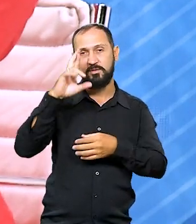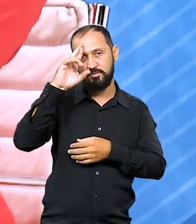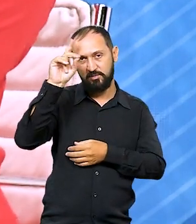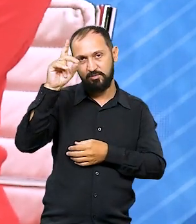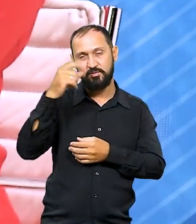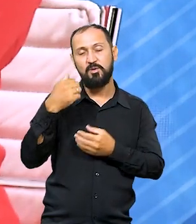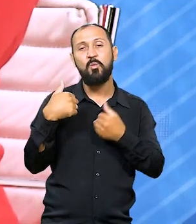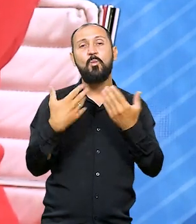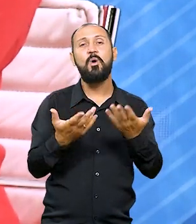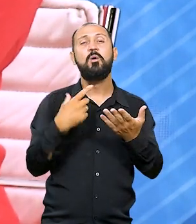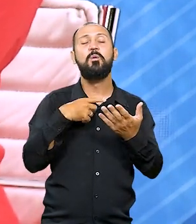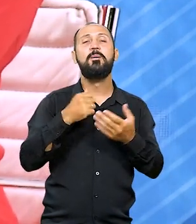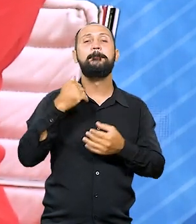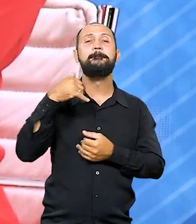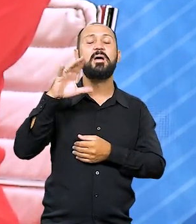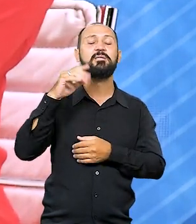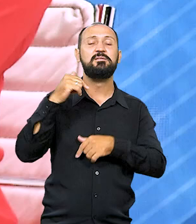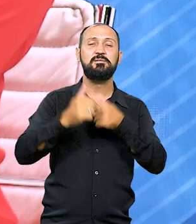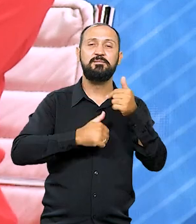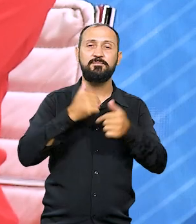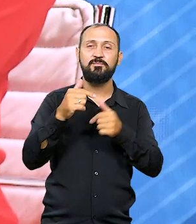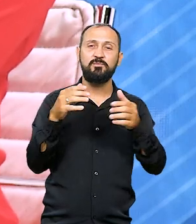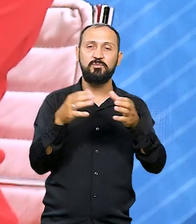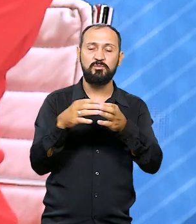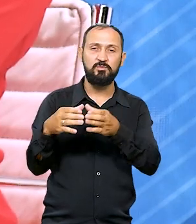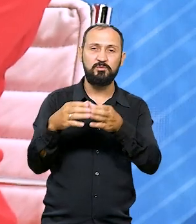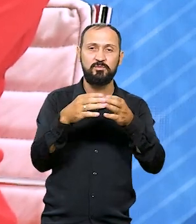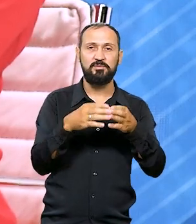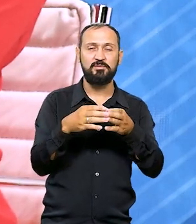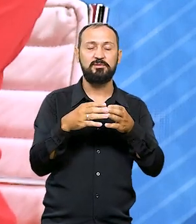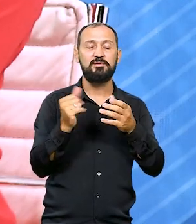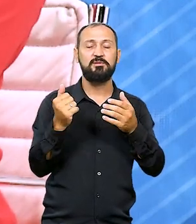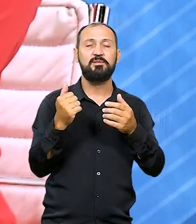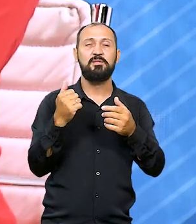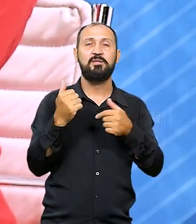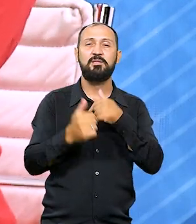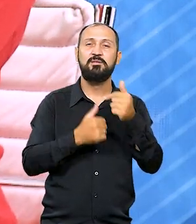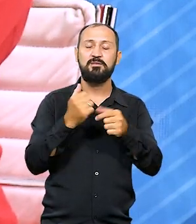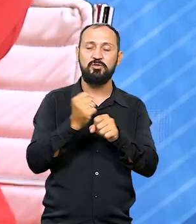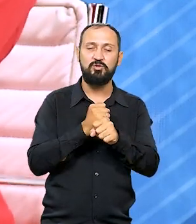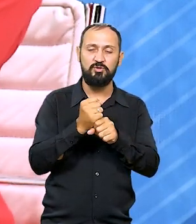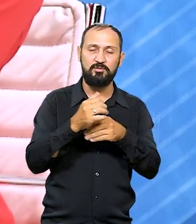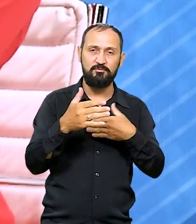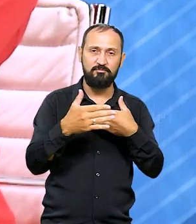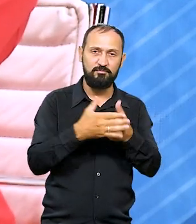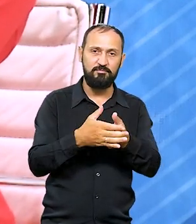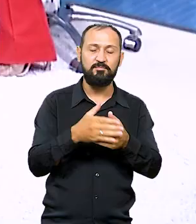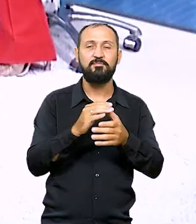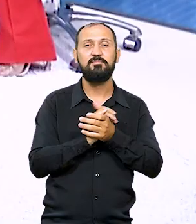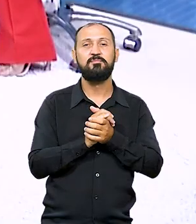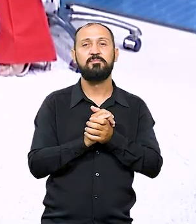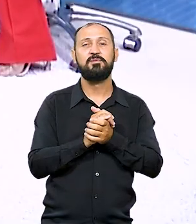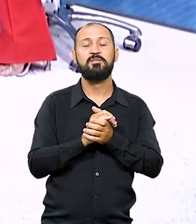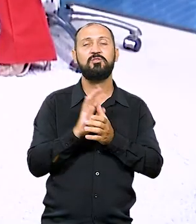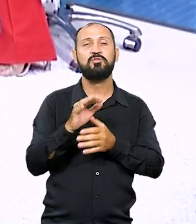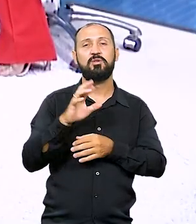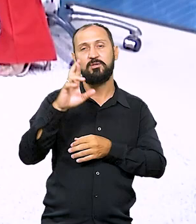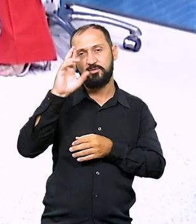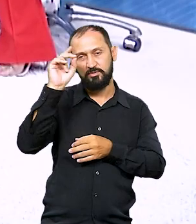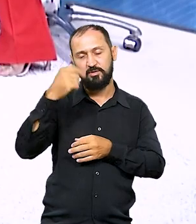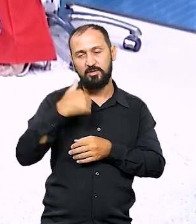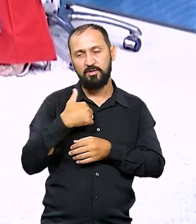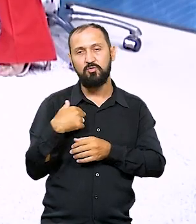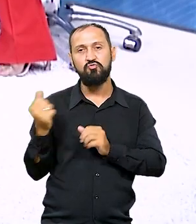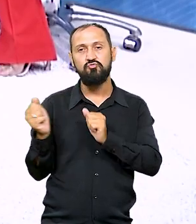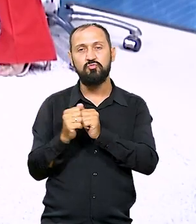a composição da sua diretoria e quais são as principais ações, né, que a comissão desenvolveu ao longo desse ano.